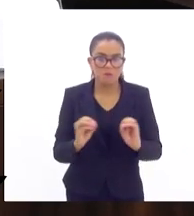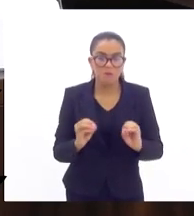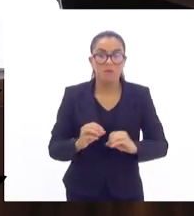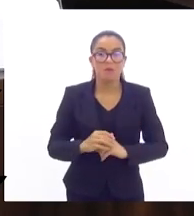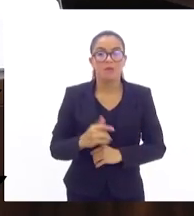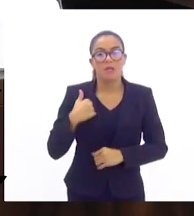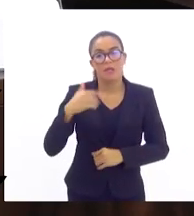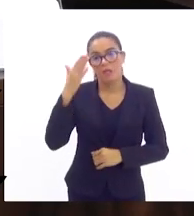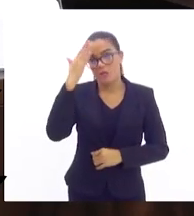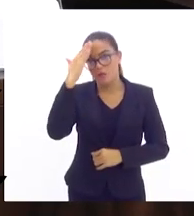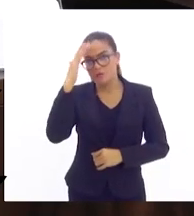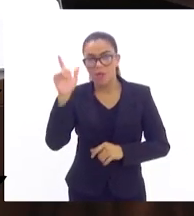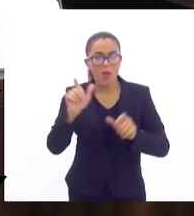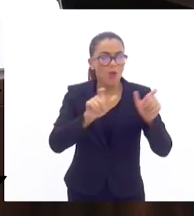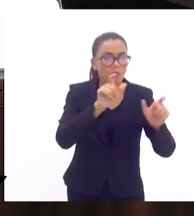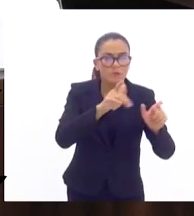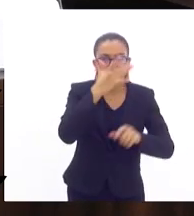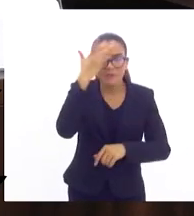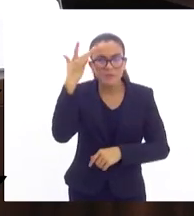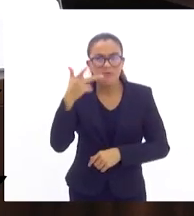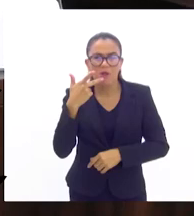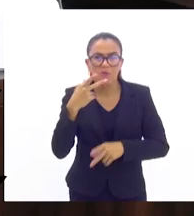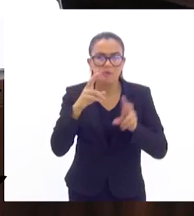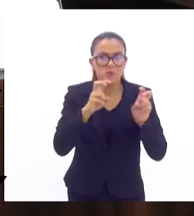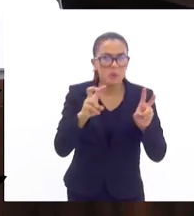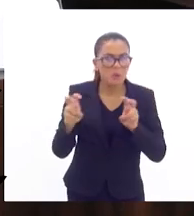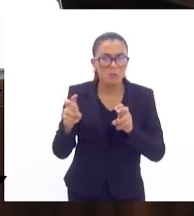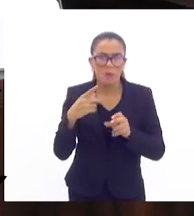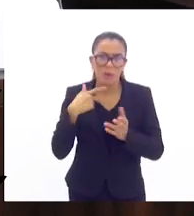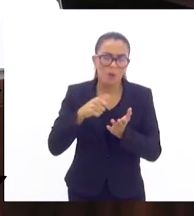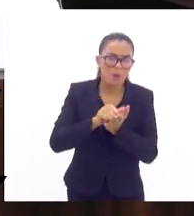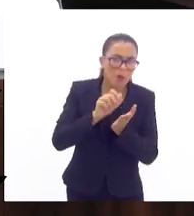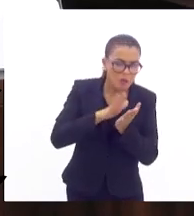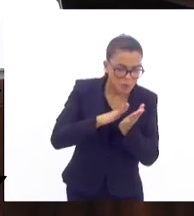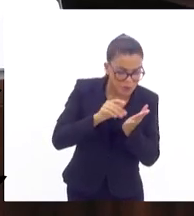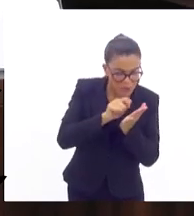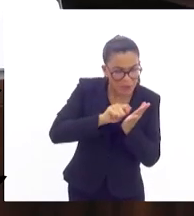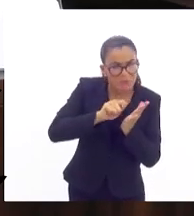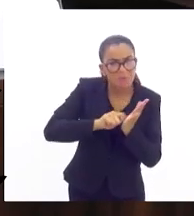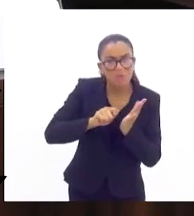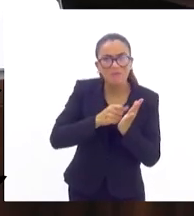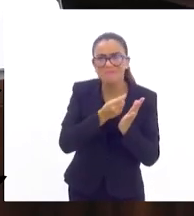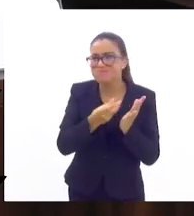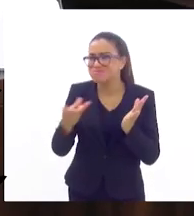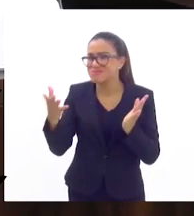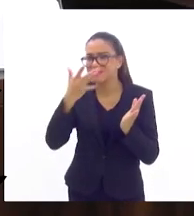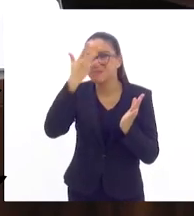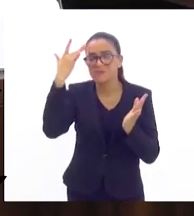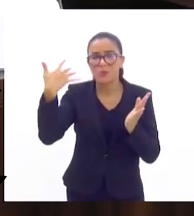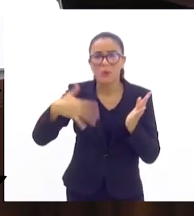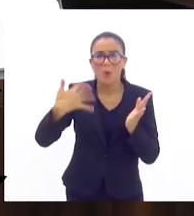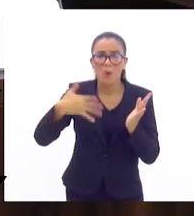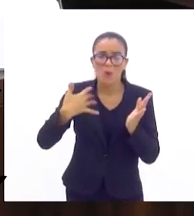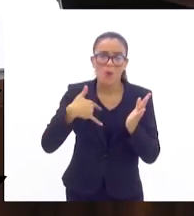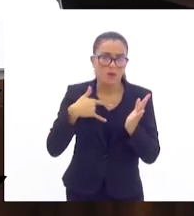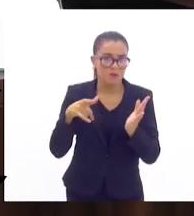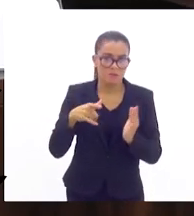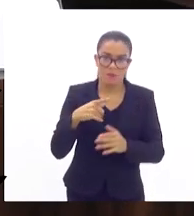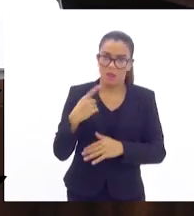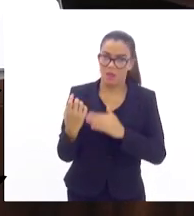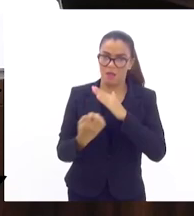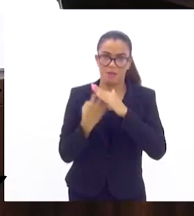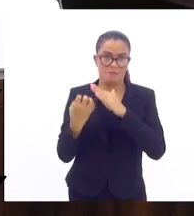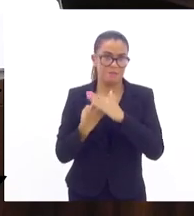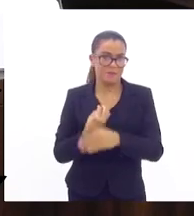Eu sei que teve até alguém aqui que falou sobre essa questão, eu até anotei aqui, mas foram tantas as pessoas. A agência não participou desse processo,